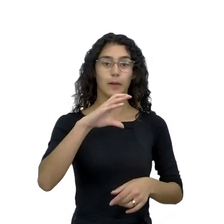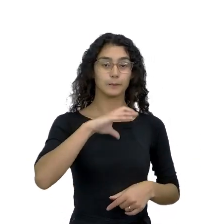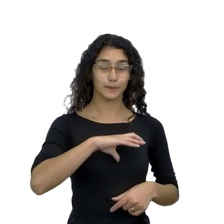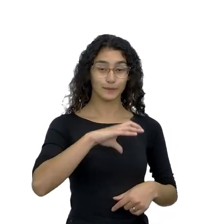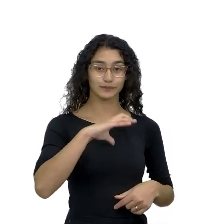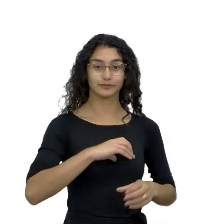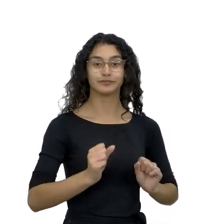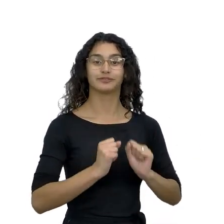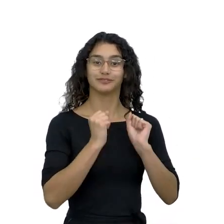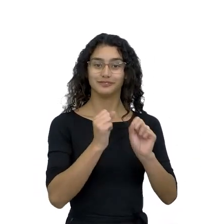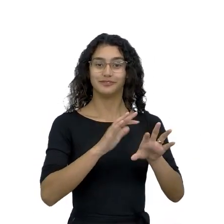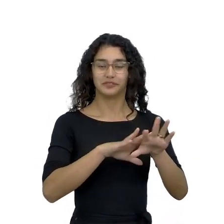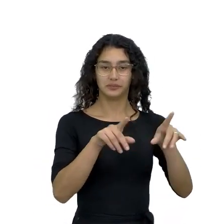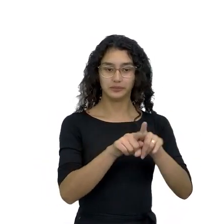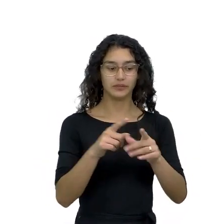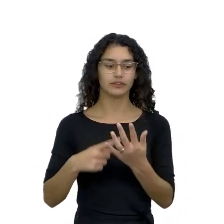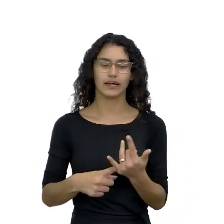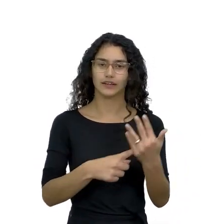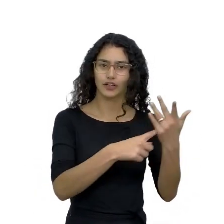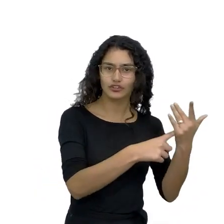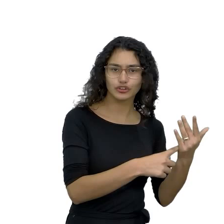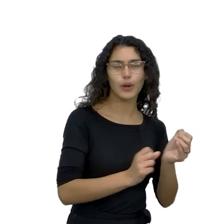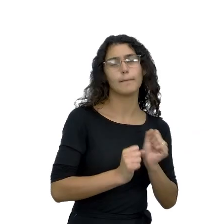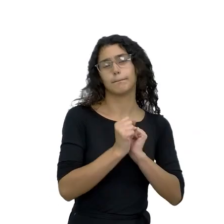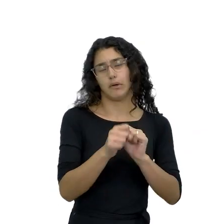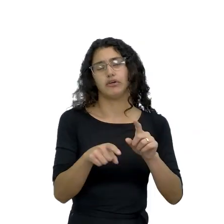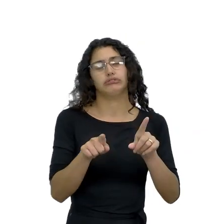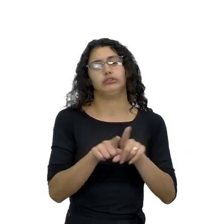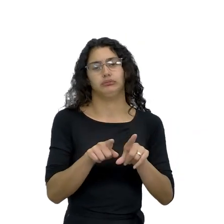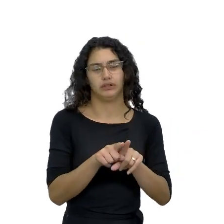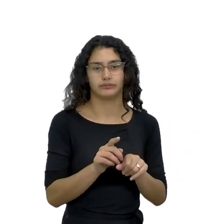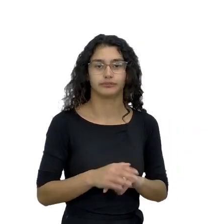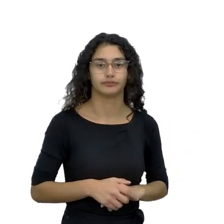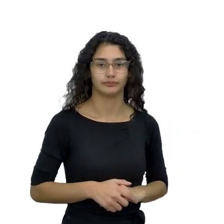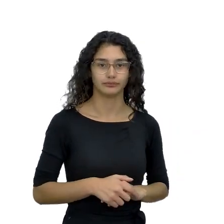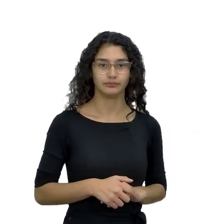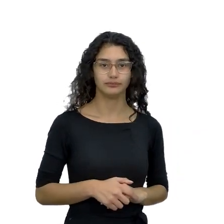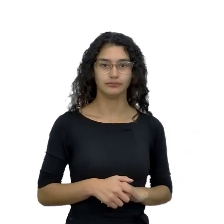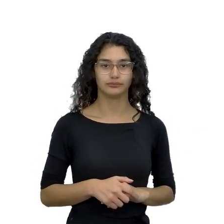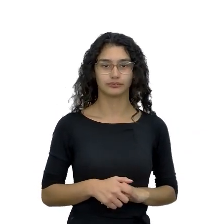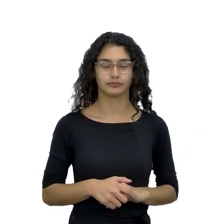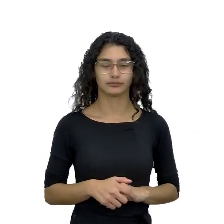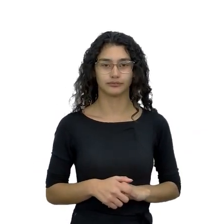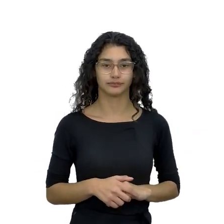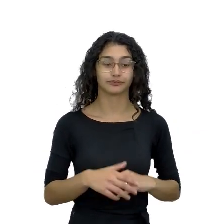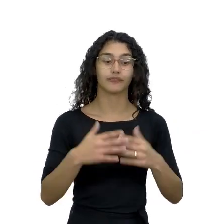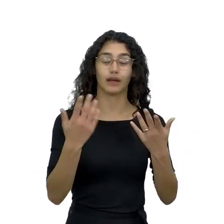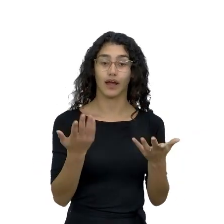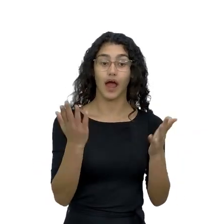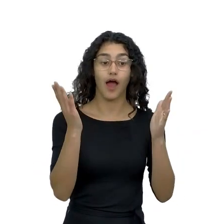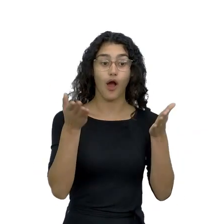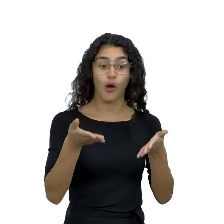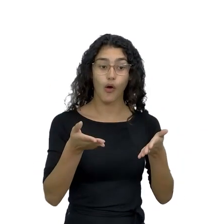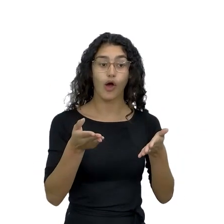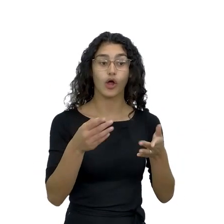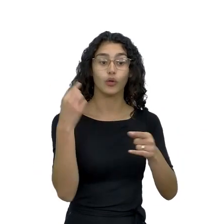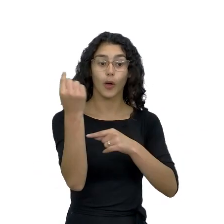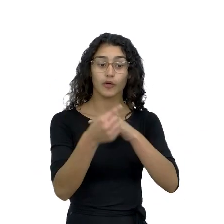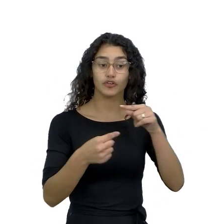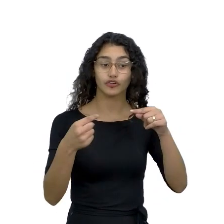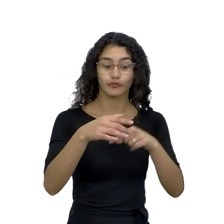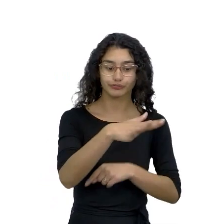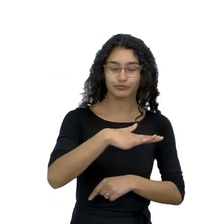portuguesa poderia ajudar, a tecnologia poderia ajudar. E chegamos ao nosso